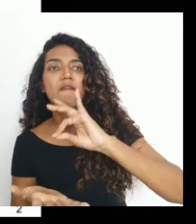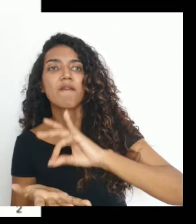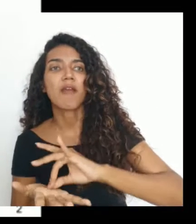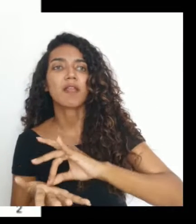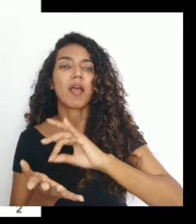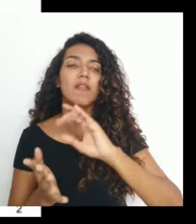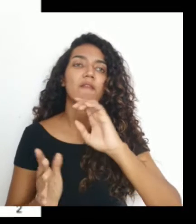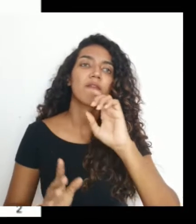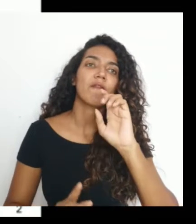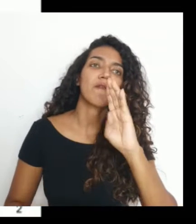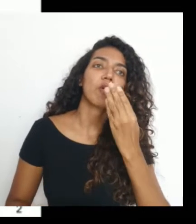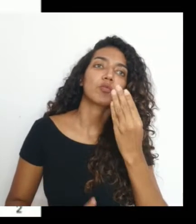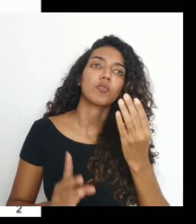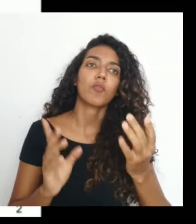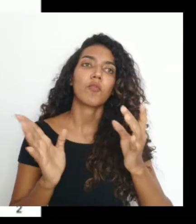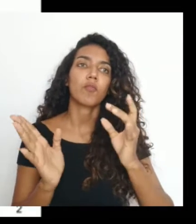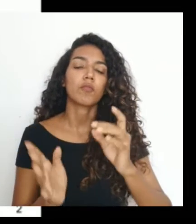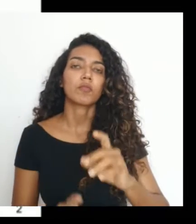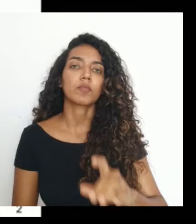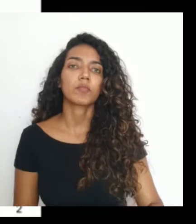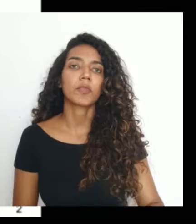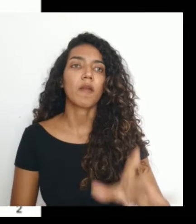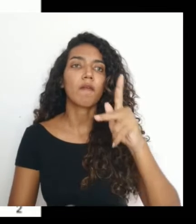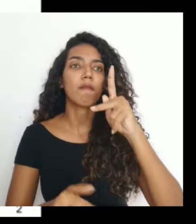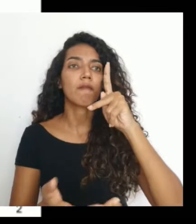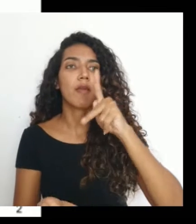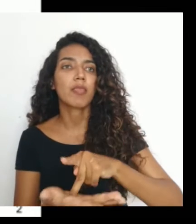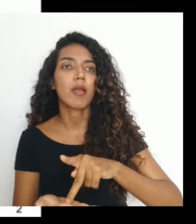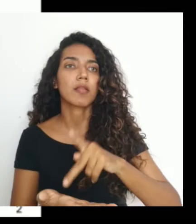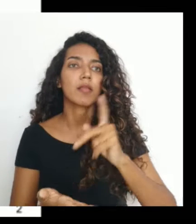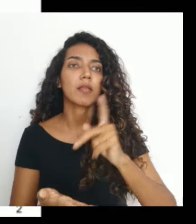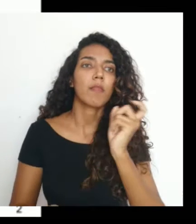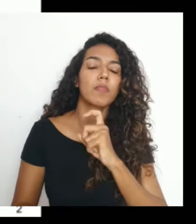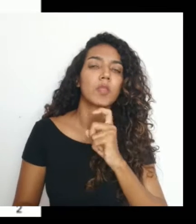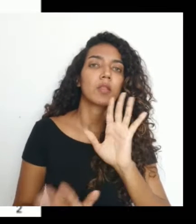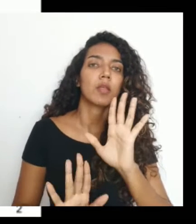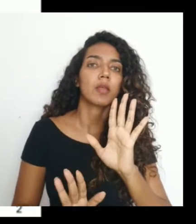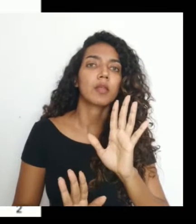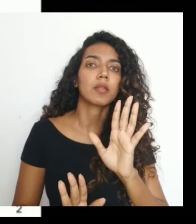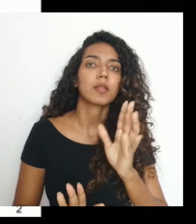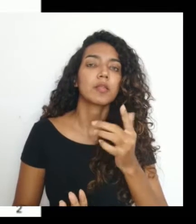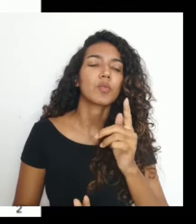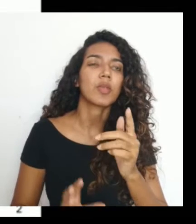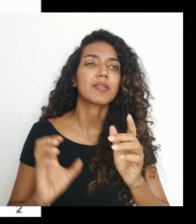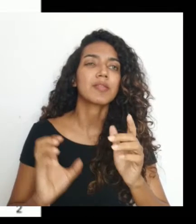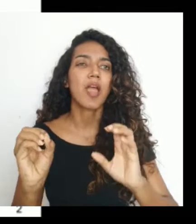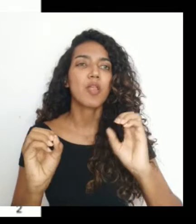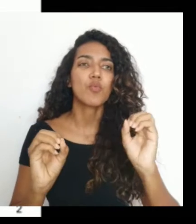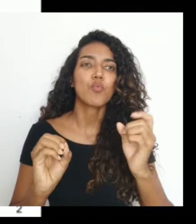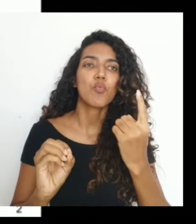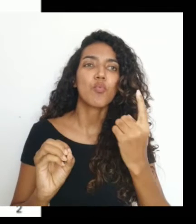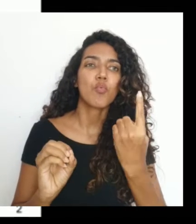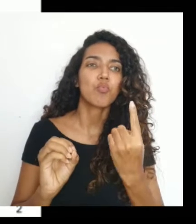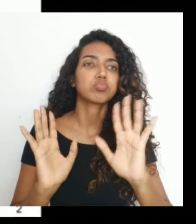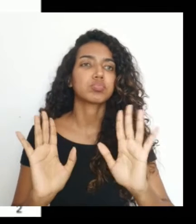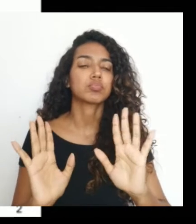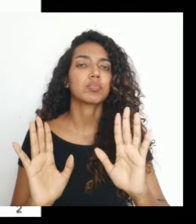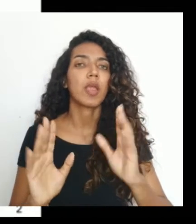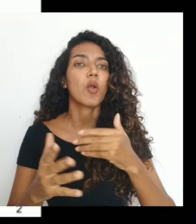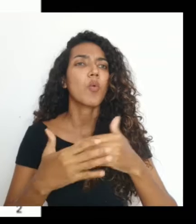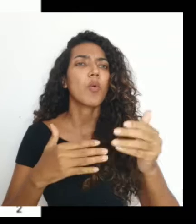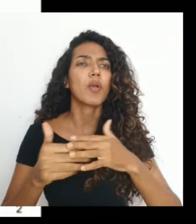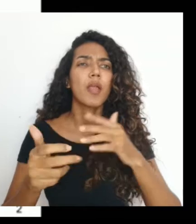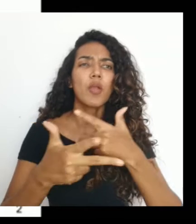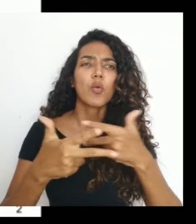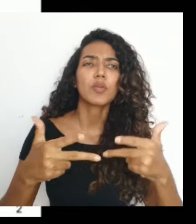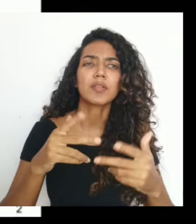2 valores, true ou false. Não há 0 e 1 para dizer se é verdadeiro ou falso, ou qualquer coisa diferente de 0, qualquer coisa